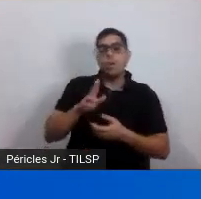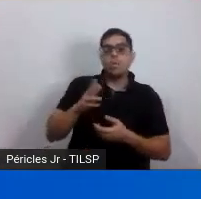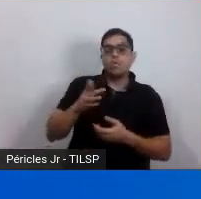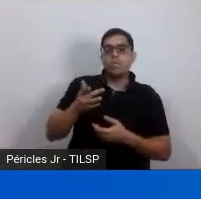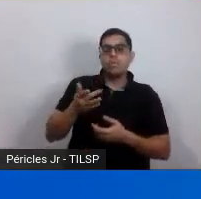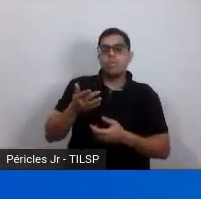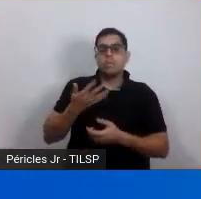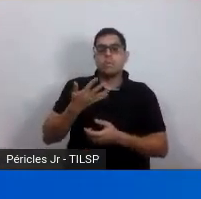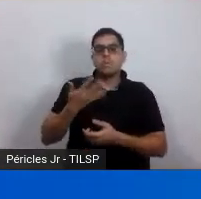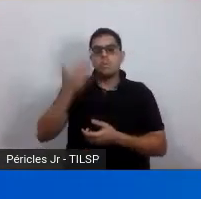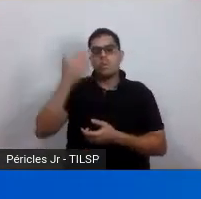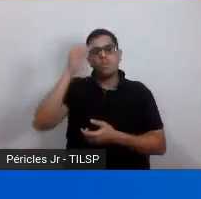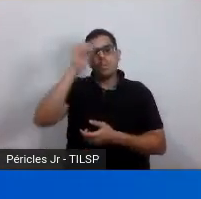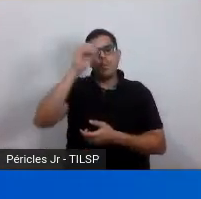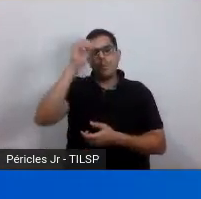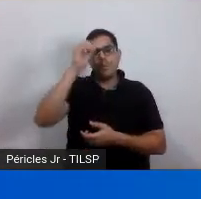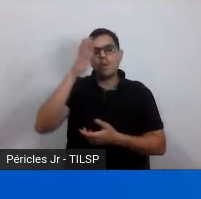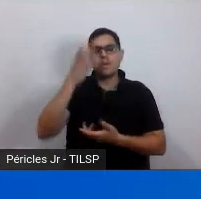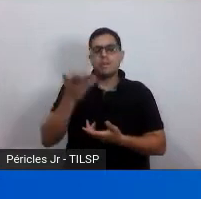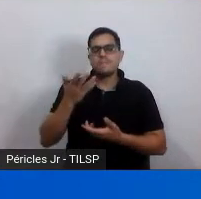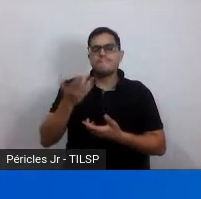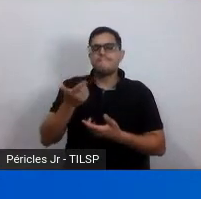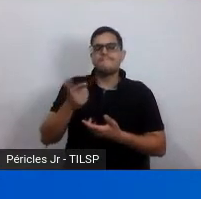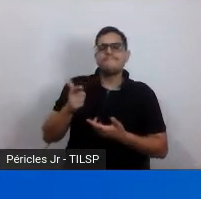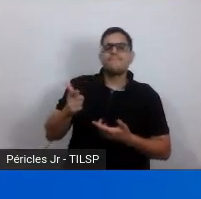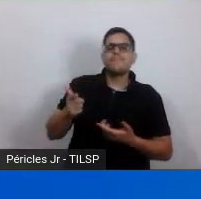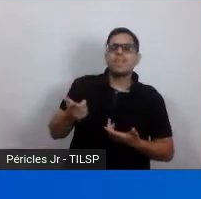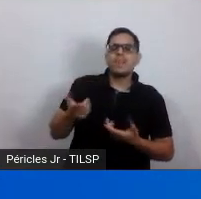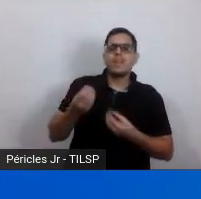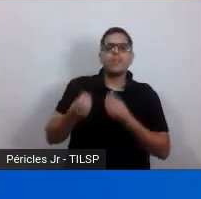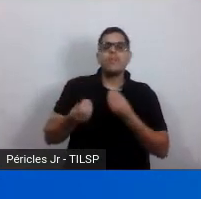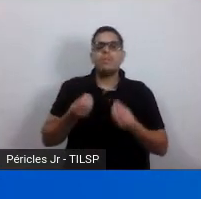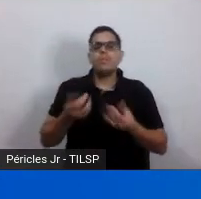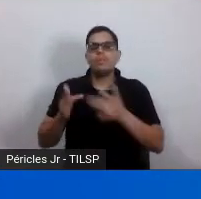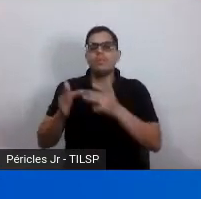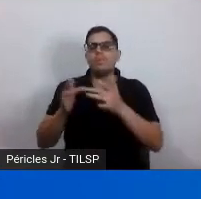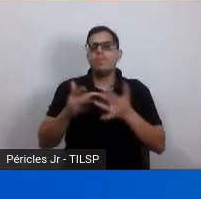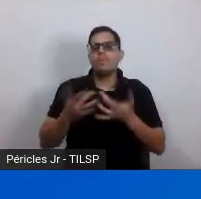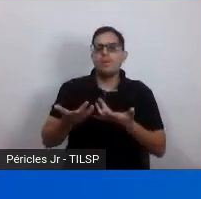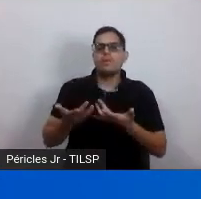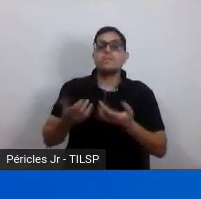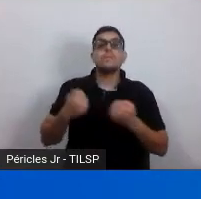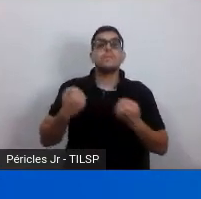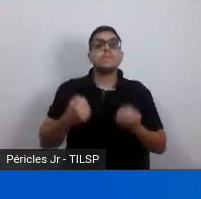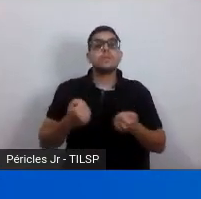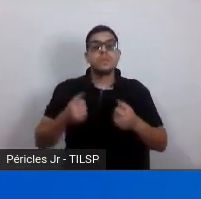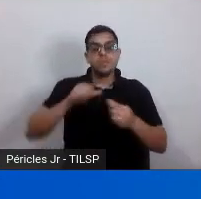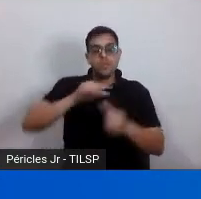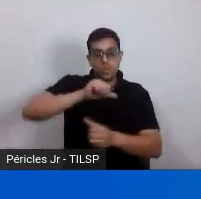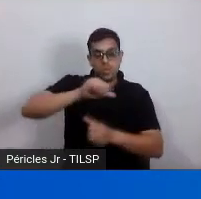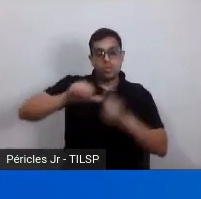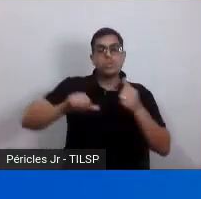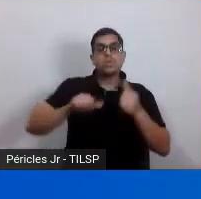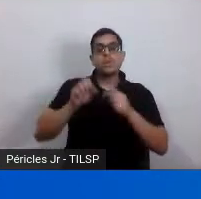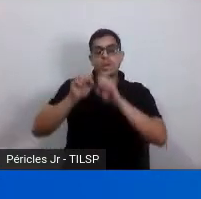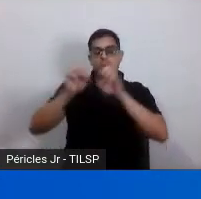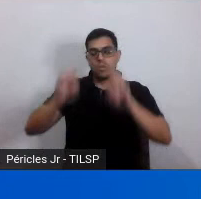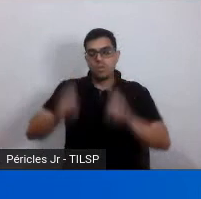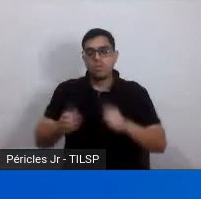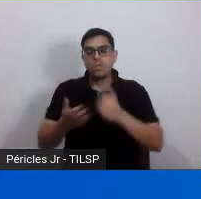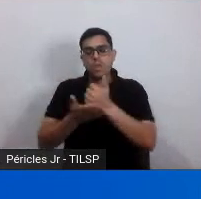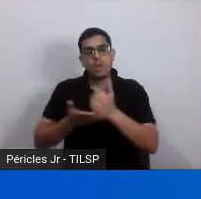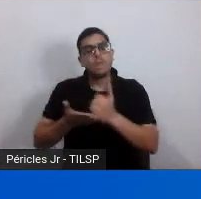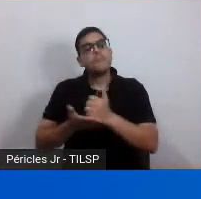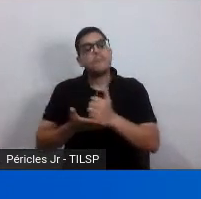de ensino-aprendidade de ser aprendizagem a nossa estrutura básica de ensino precisa mudar né então assim a gente precisa melhorar muito